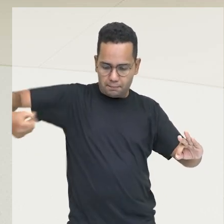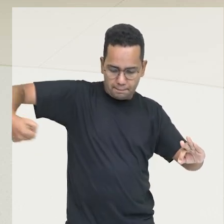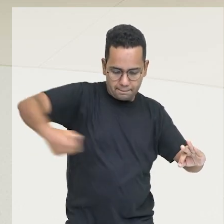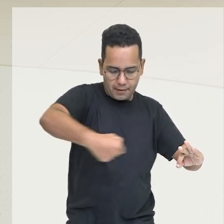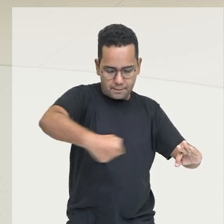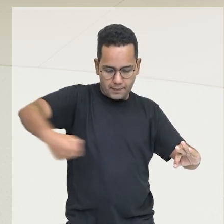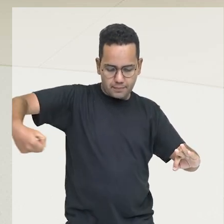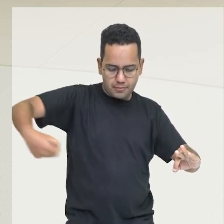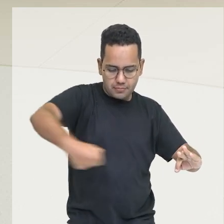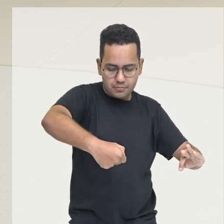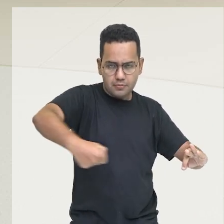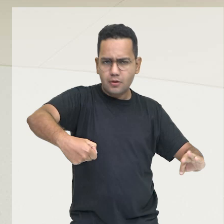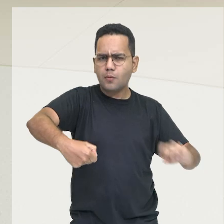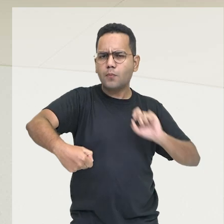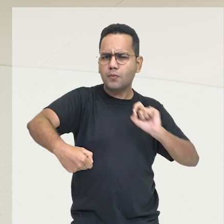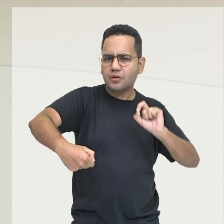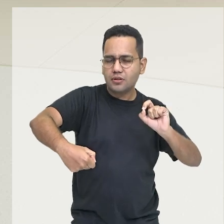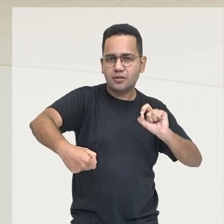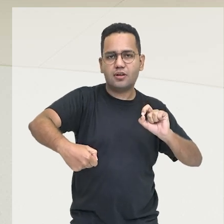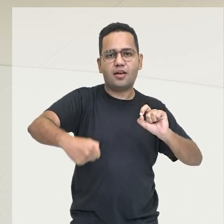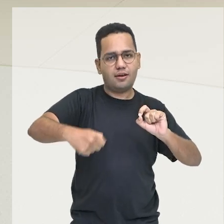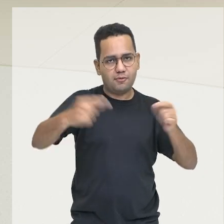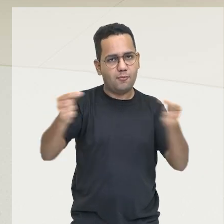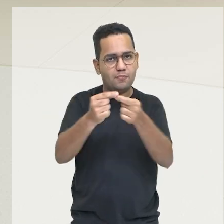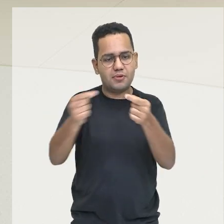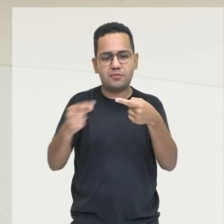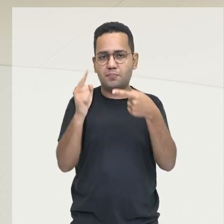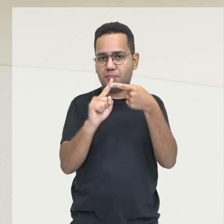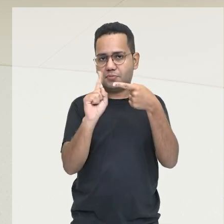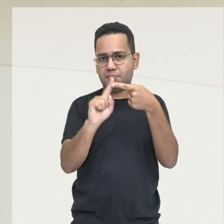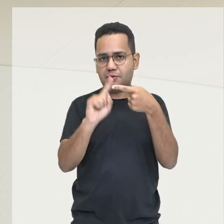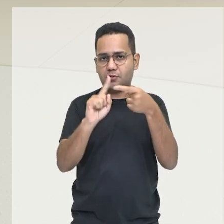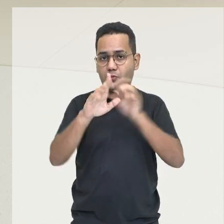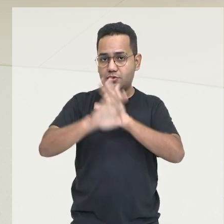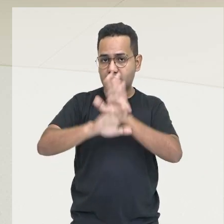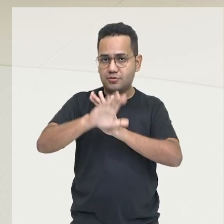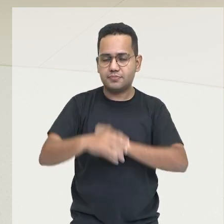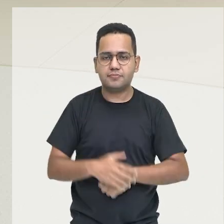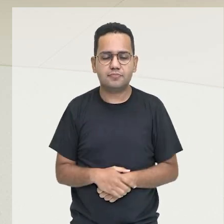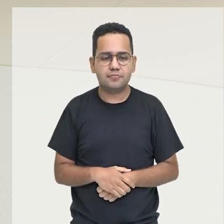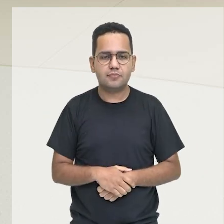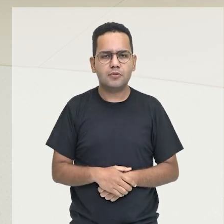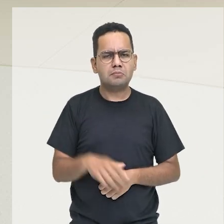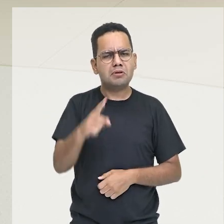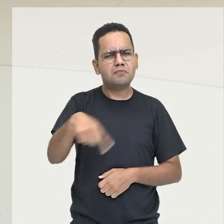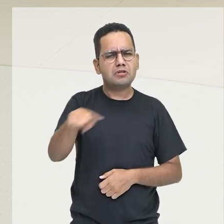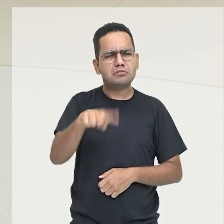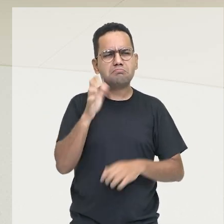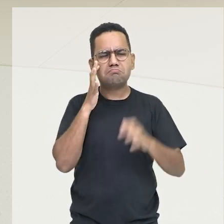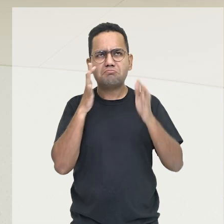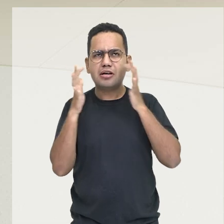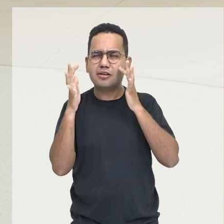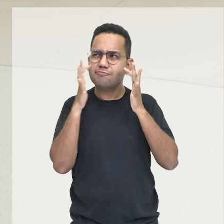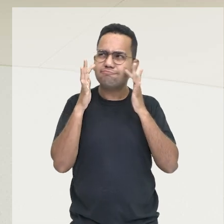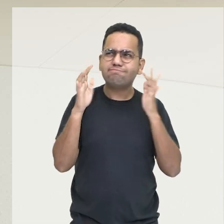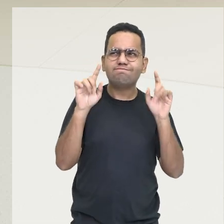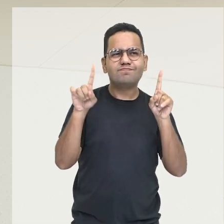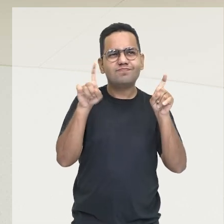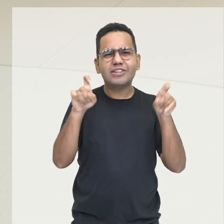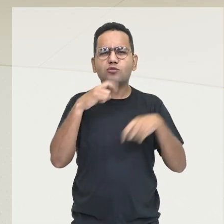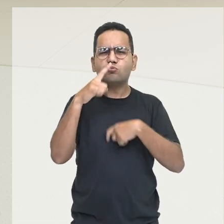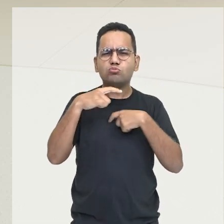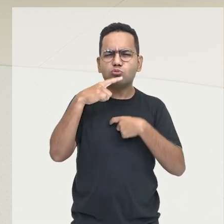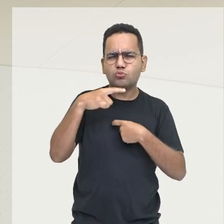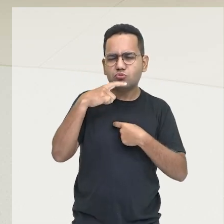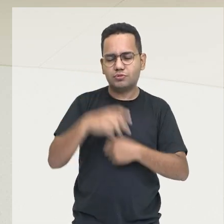ter o quê? O processo ainda de condução. Mas você pode ainda estar se perguntando, professora, mas se